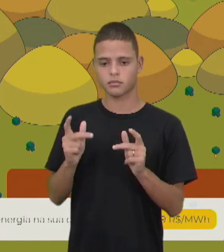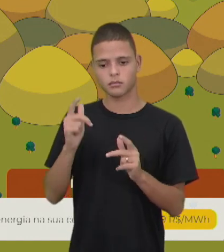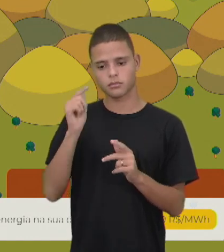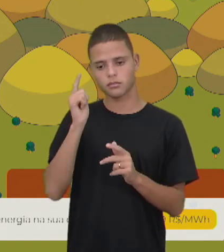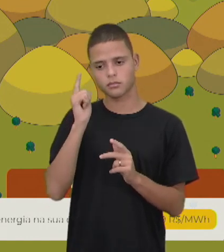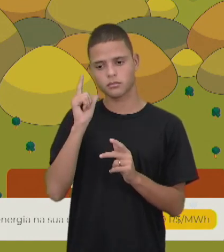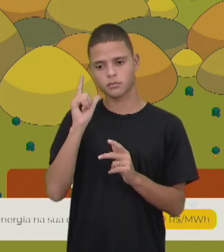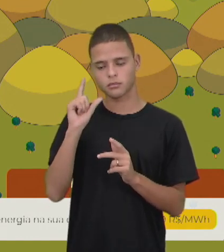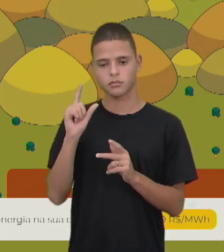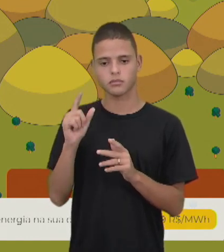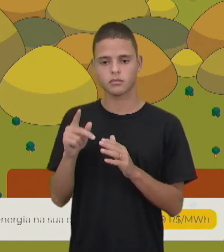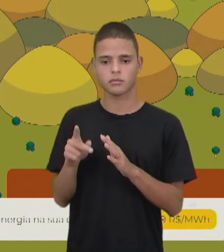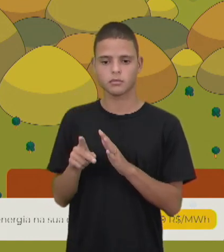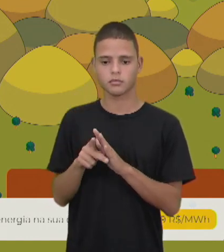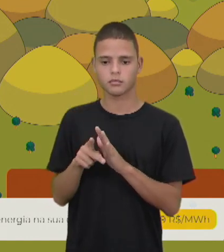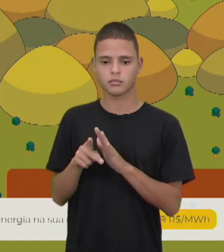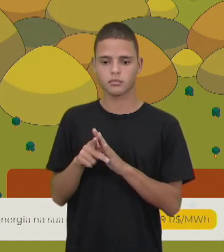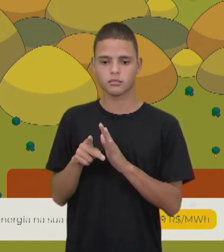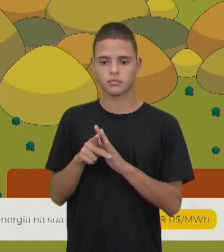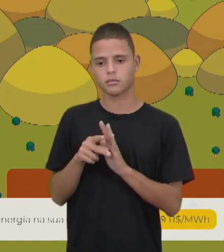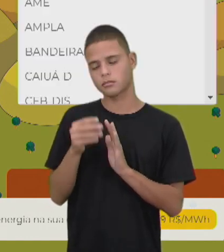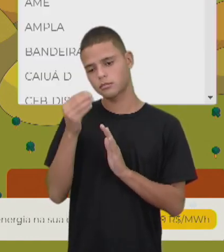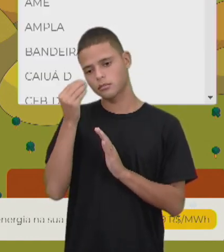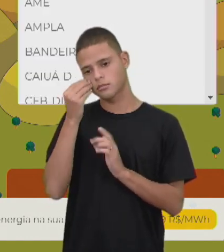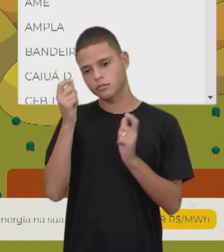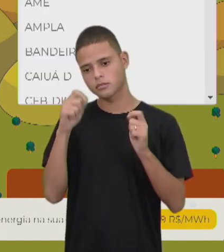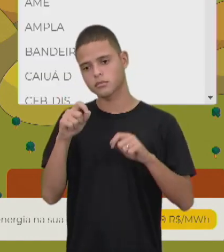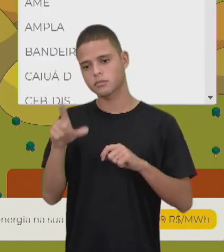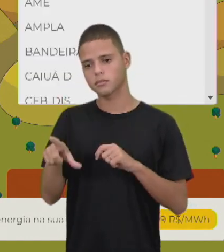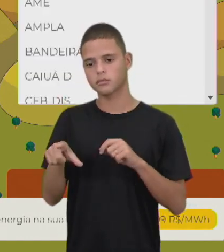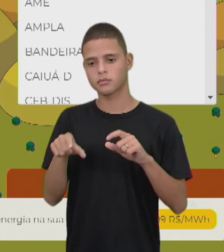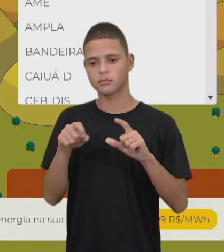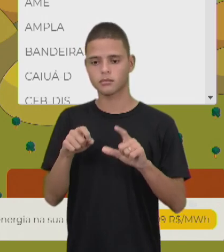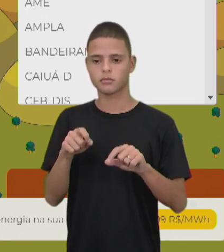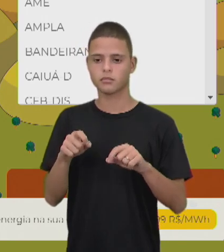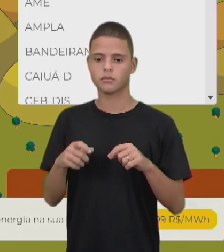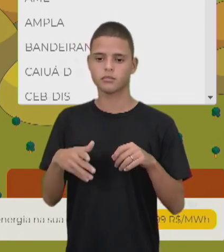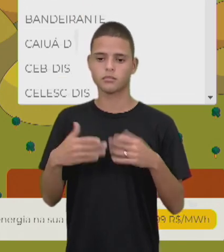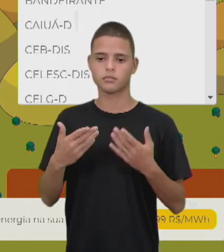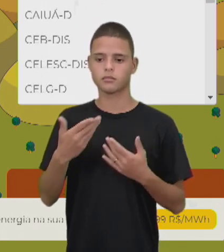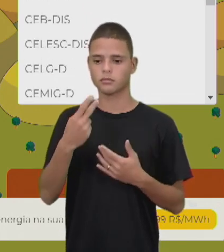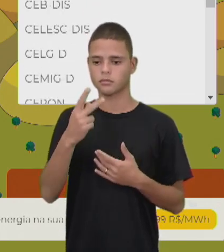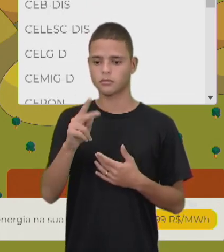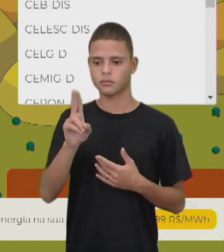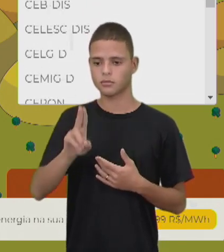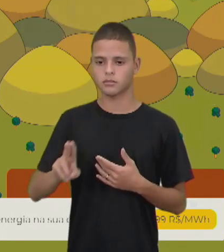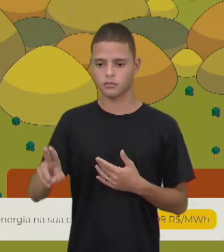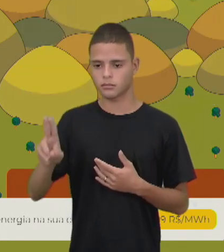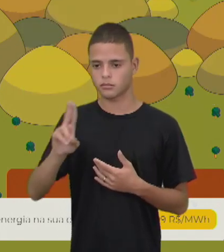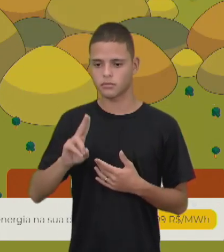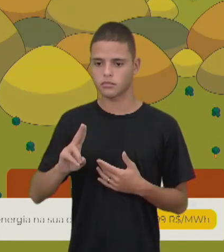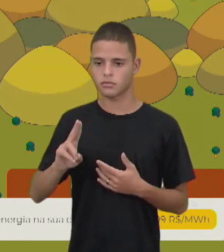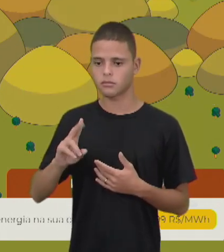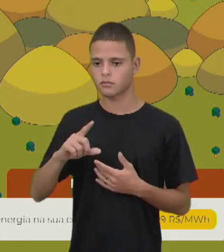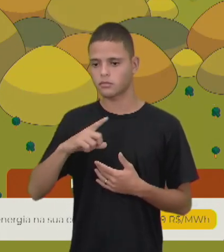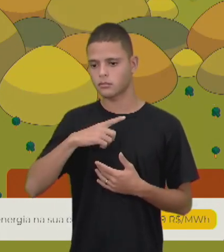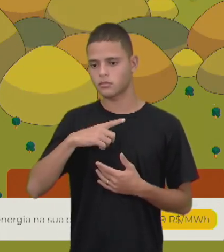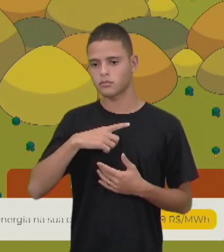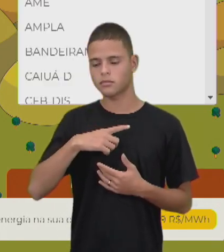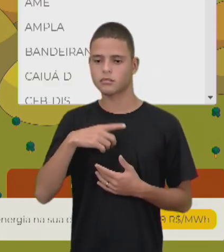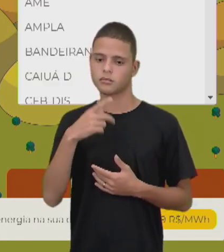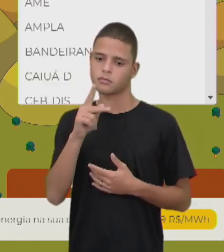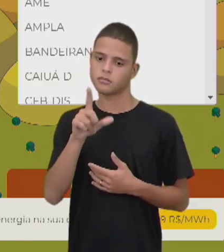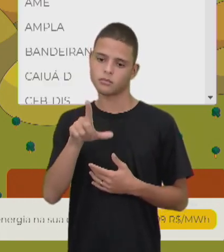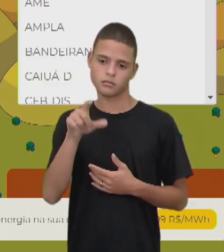a taxa de carbono e também você pode escolher qual é a sua distribuidora atual, né? Aqui embaixo a gente tem a distribuidora, você